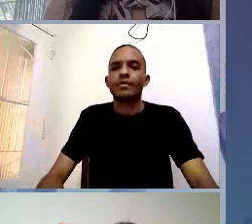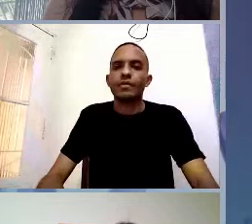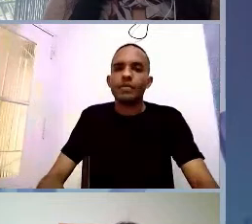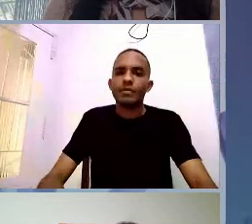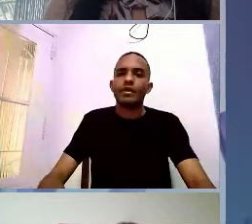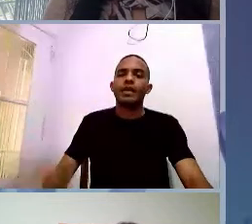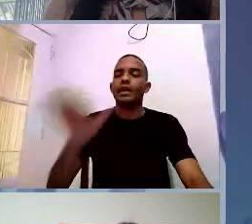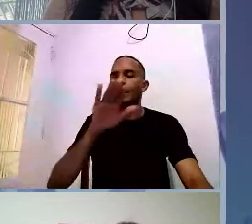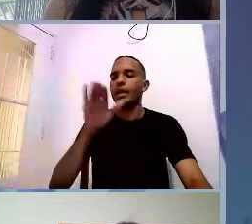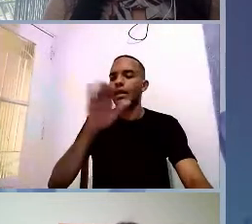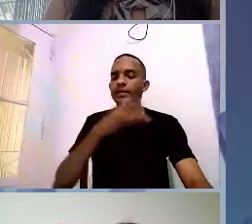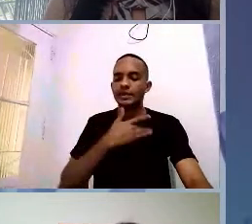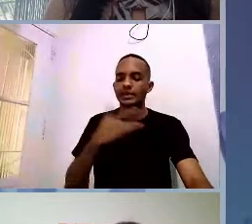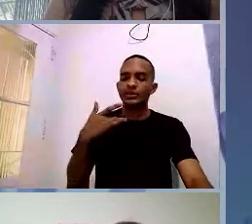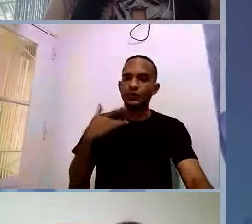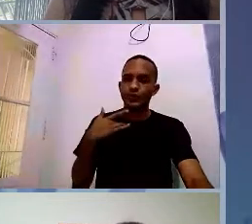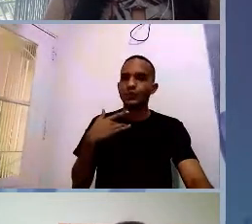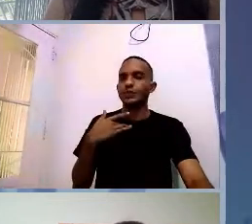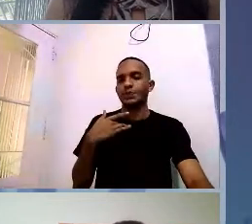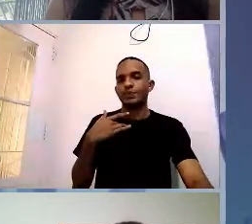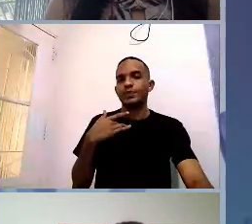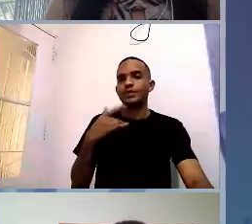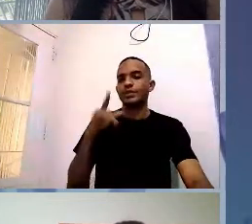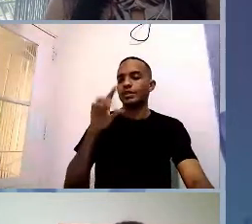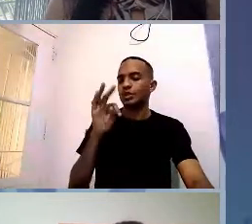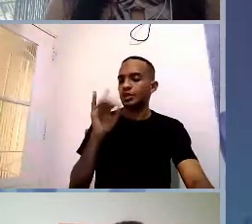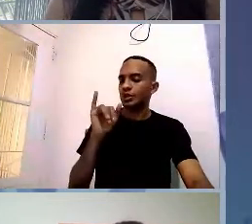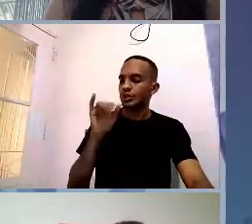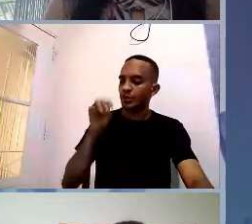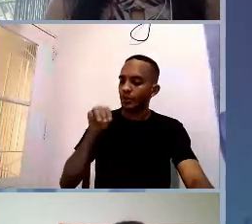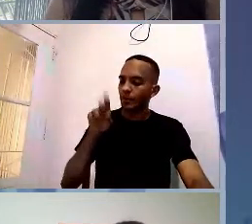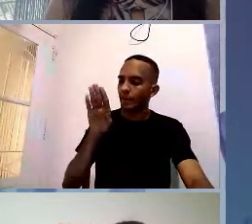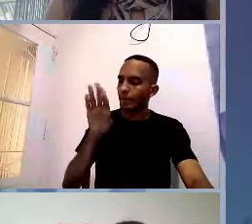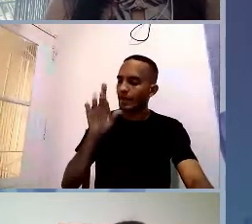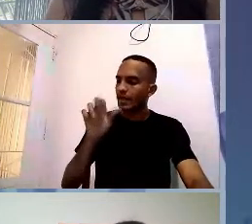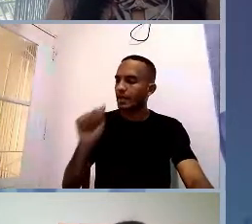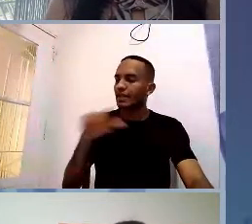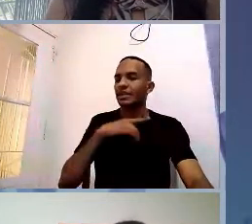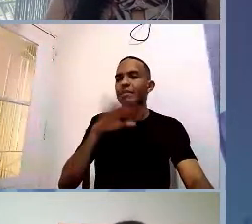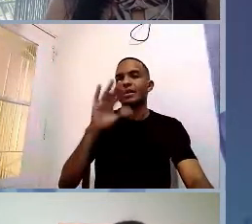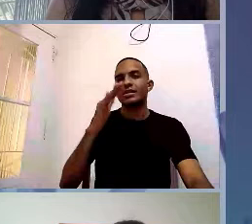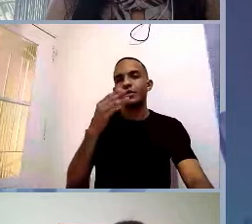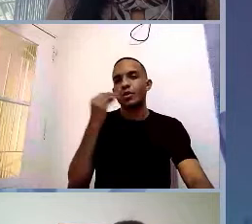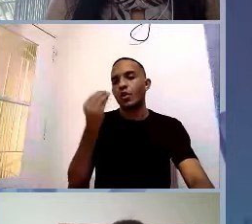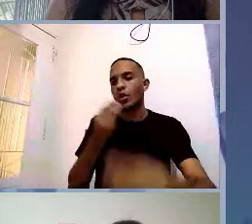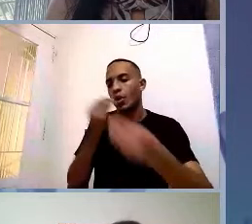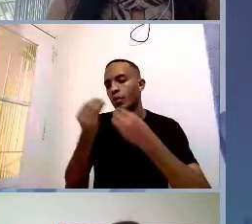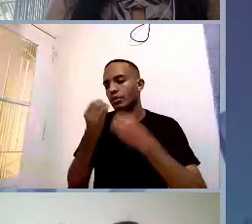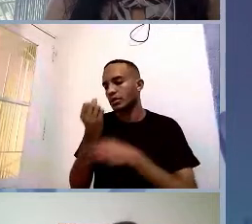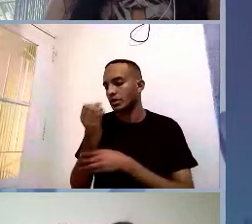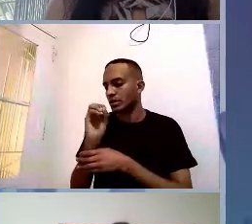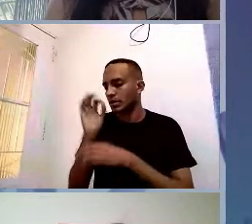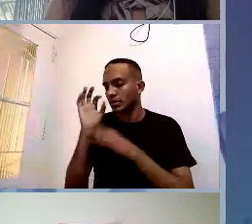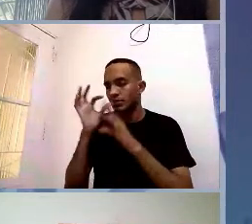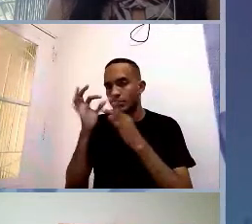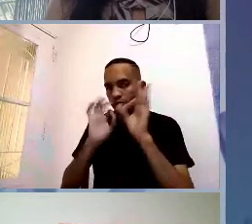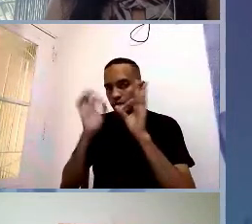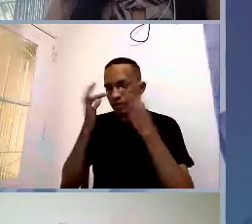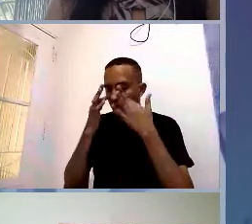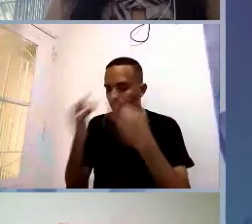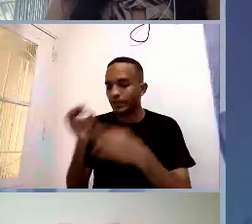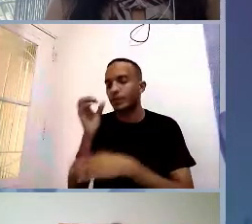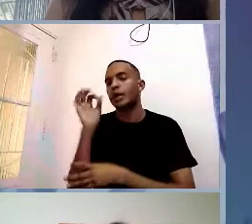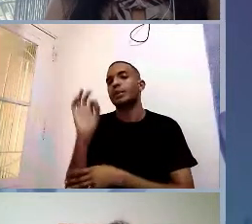Na área da saúde, Timbiras tem uma cobertura estimada da atenção primária de 60%, um percentual